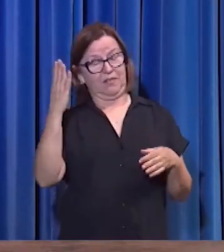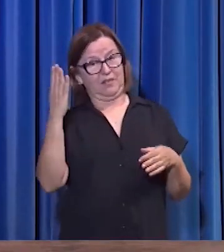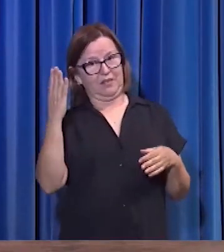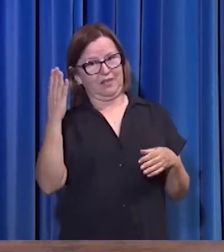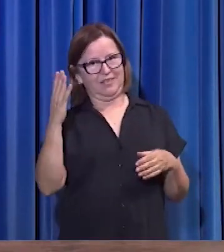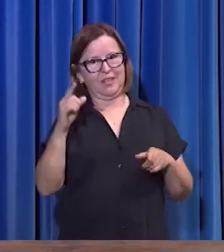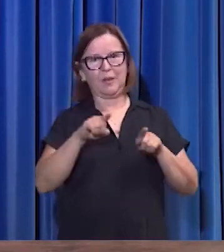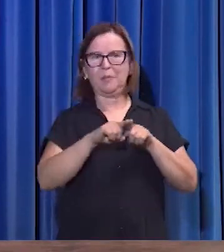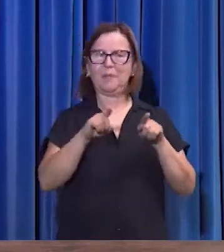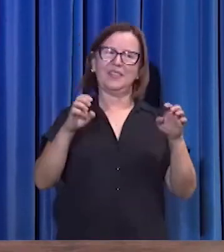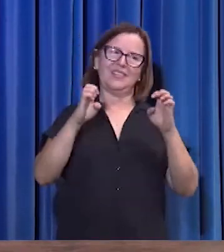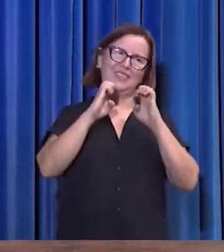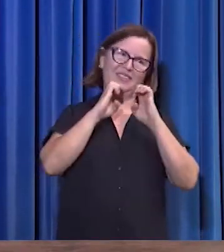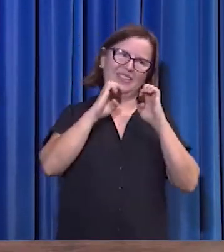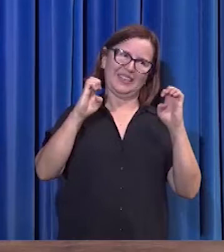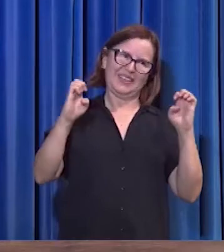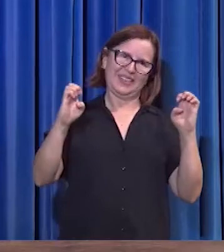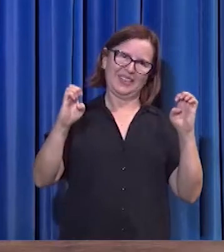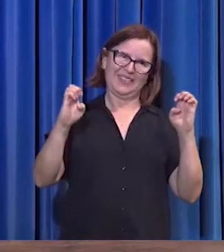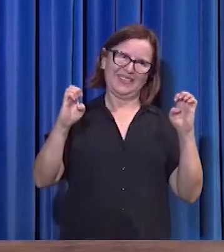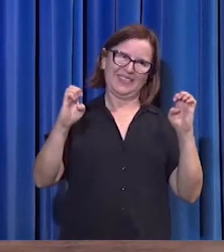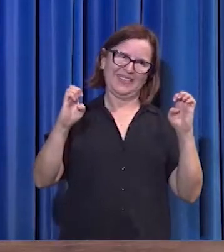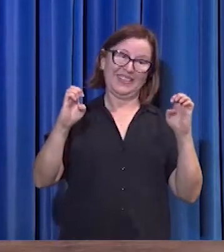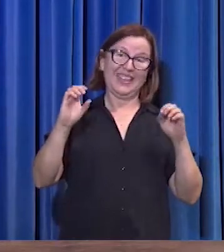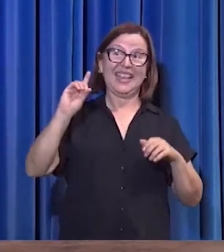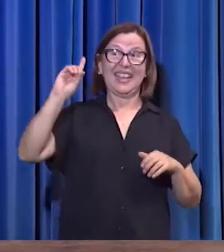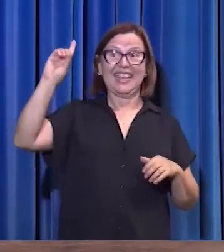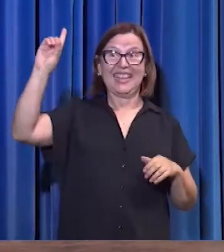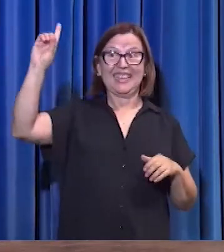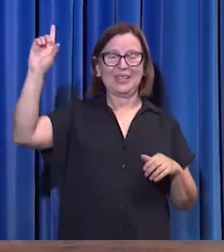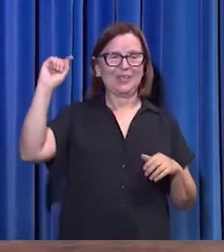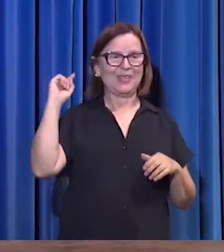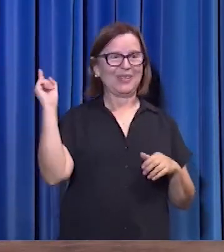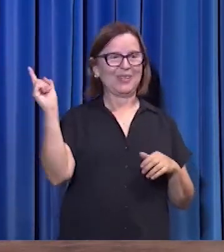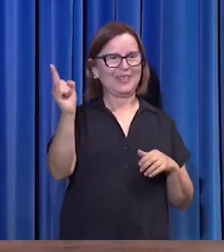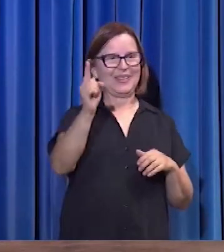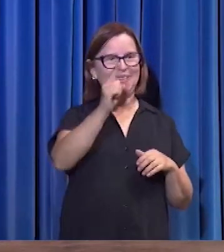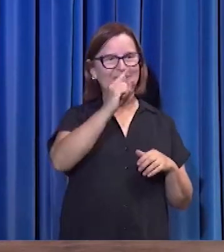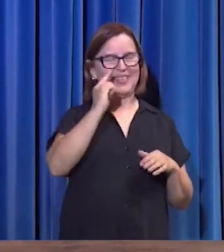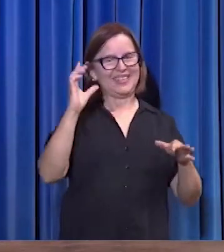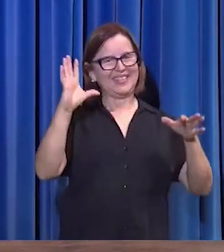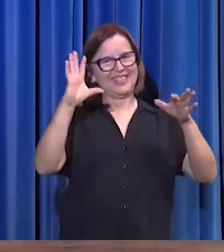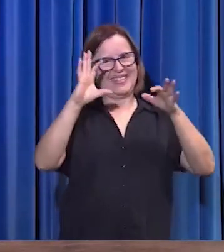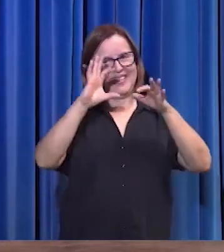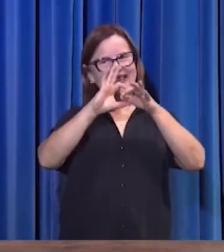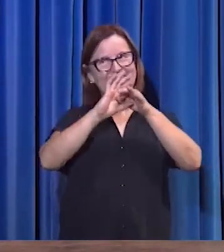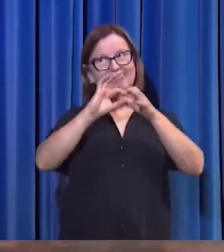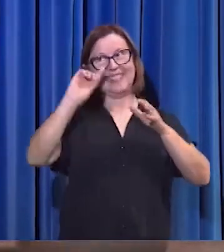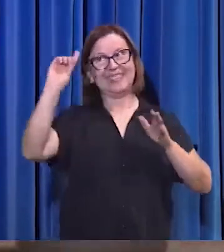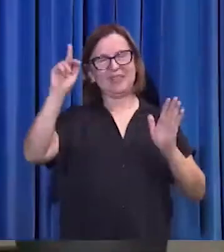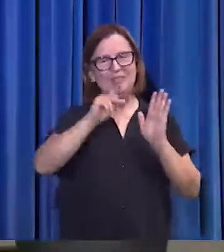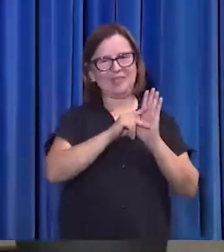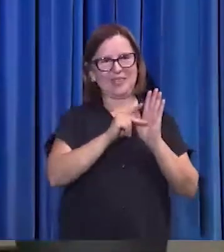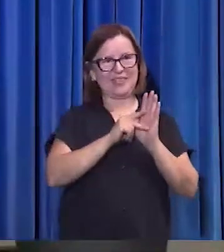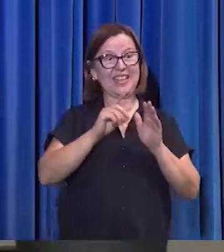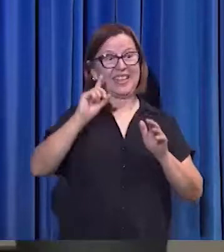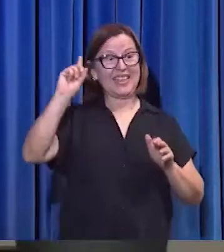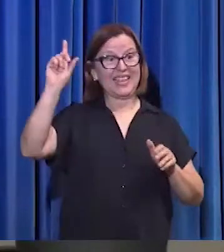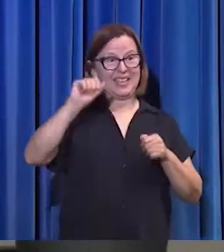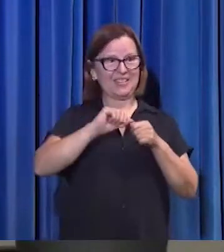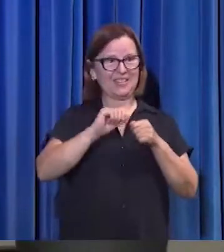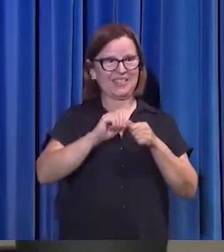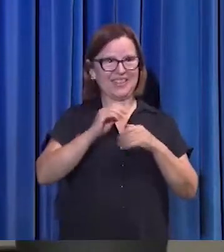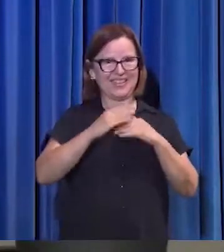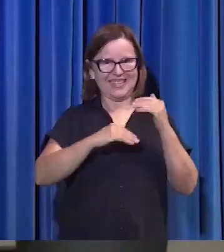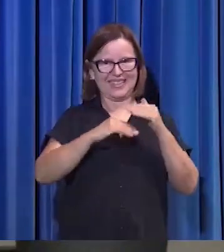Mas no Evangelho é Deus que nos reconcilia com Ele. E é Ele quem vai fazer uma obra